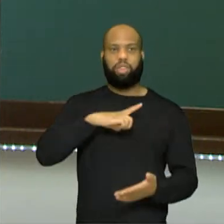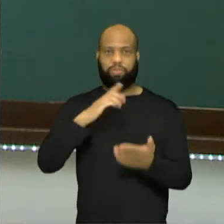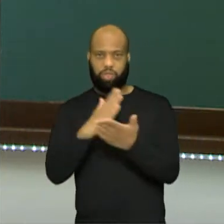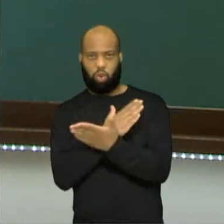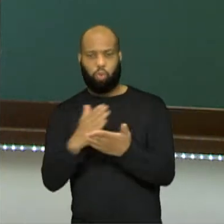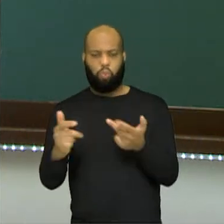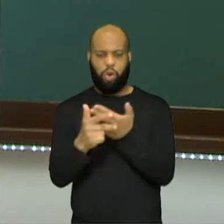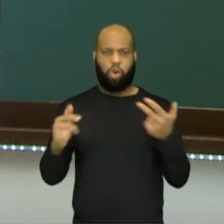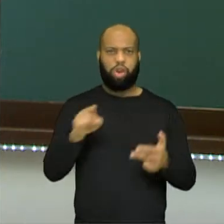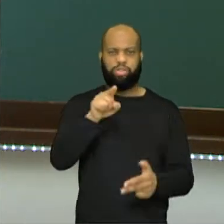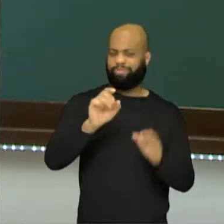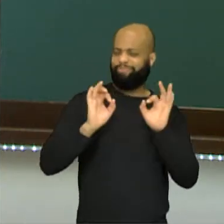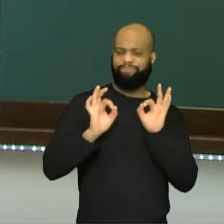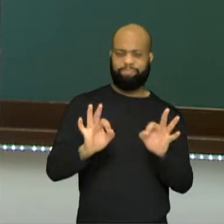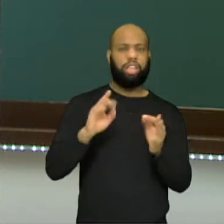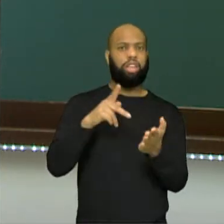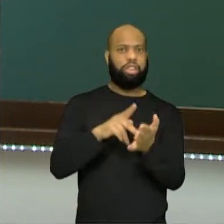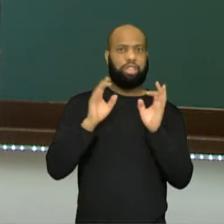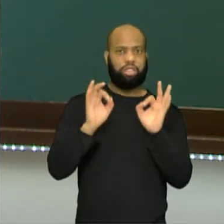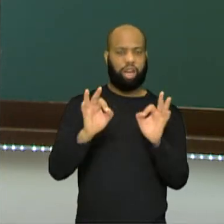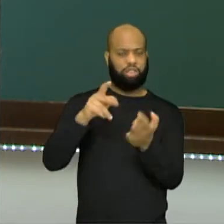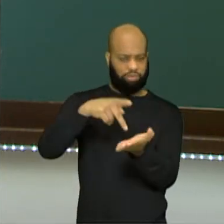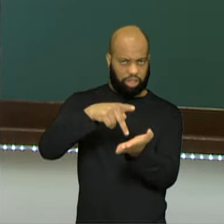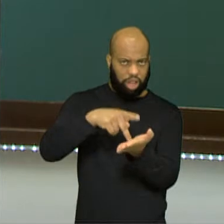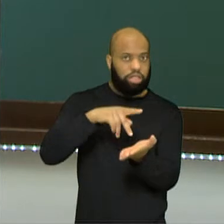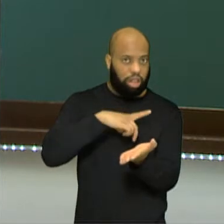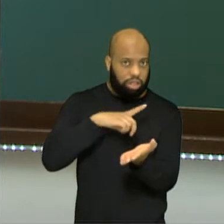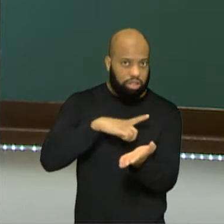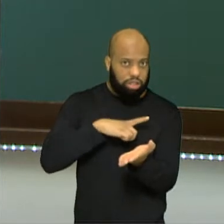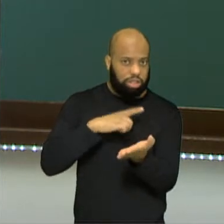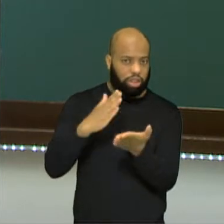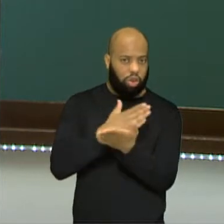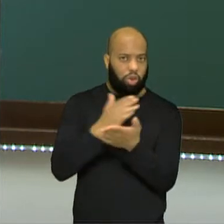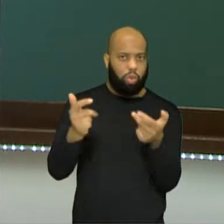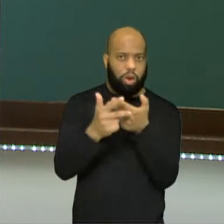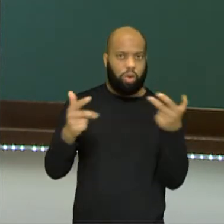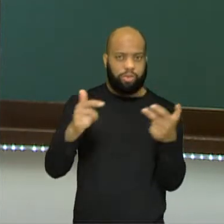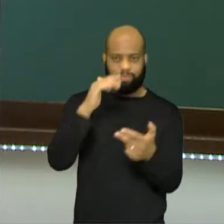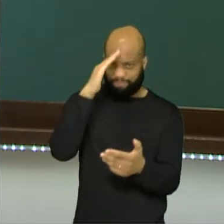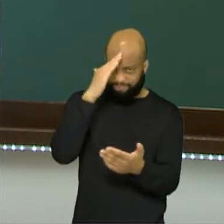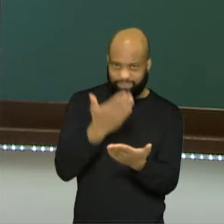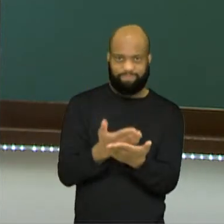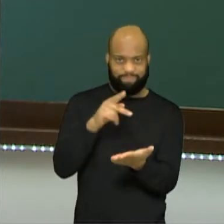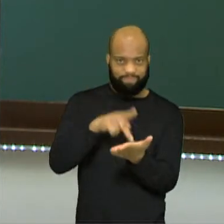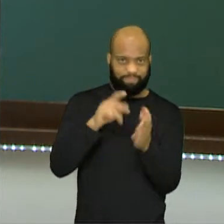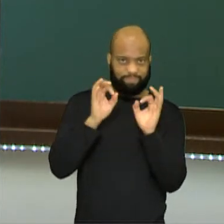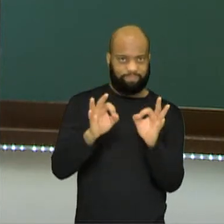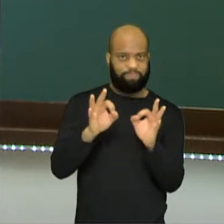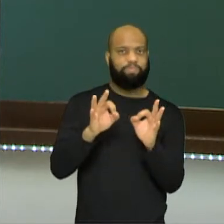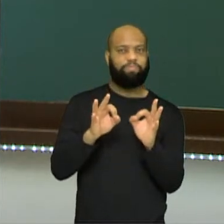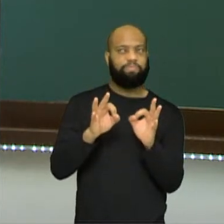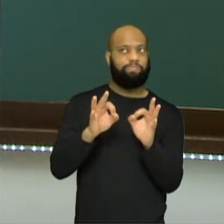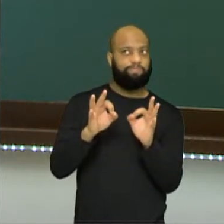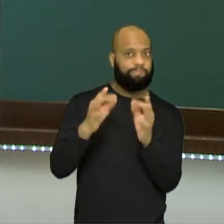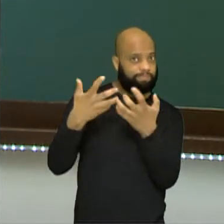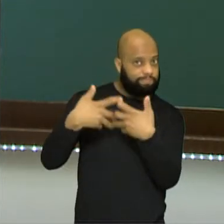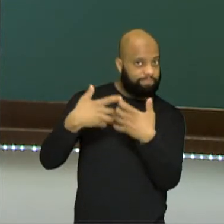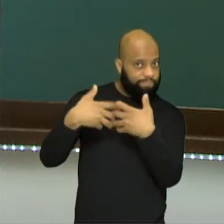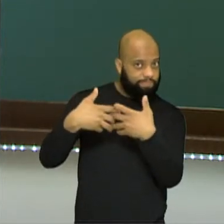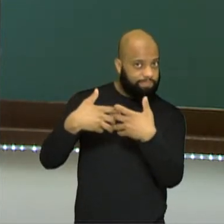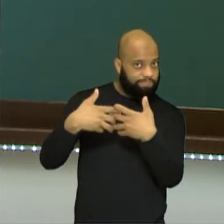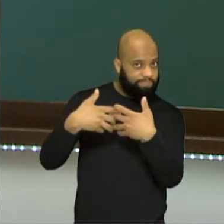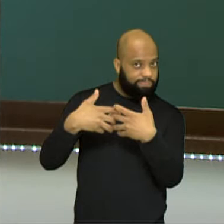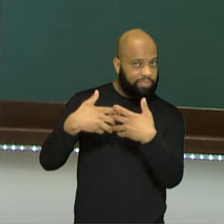tem certeza absoluta que é verdadeiro? Vai lá, vou te dar um tempinho para você pensar. Tem,